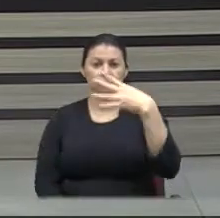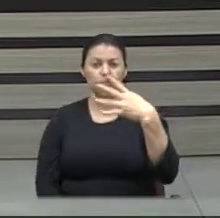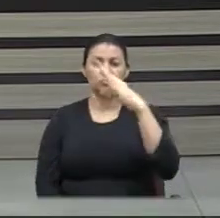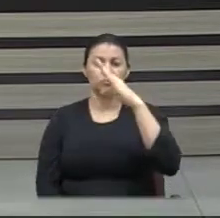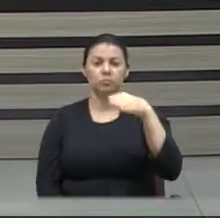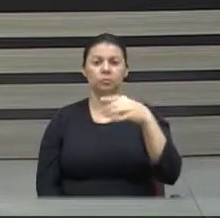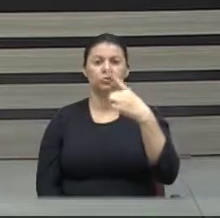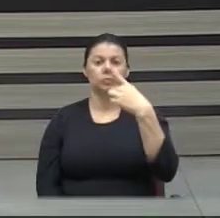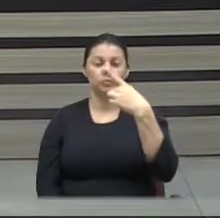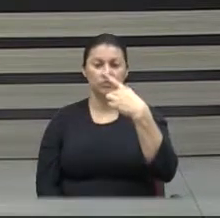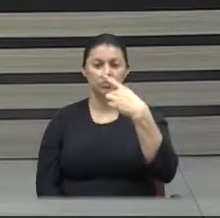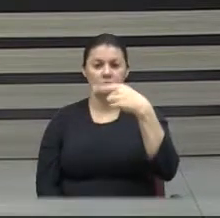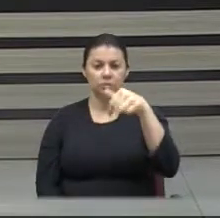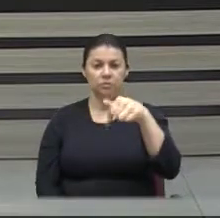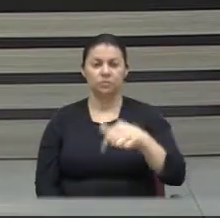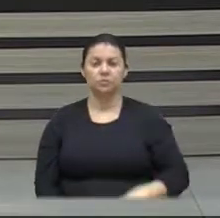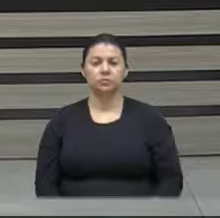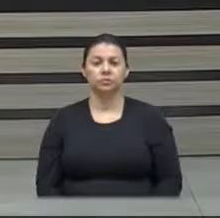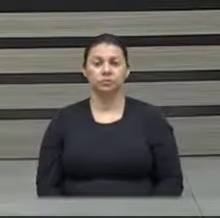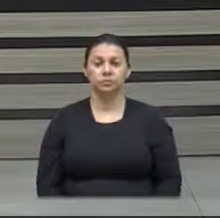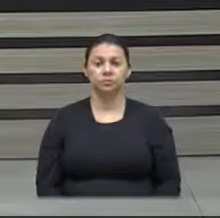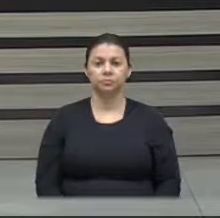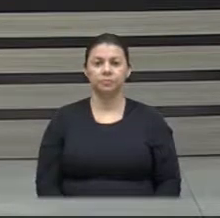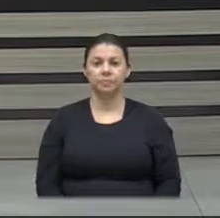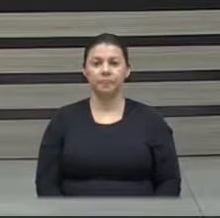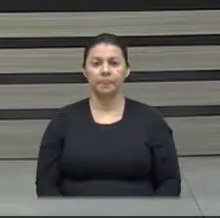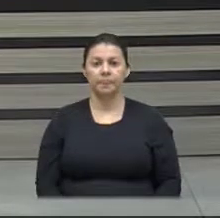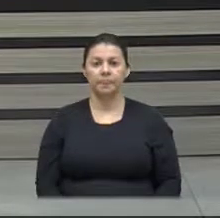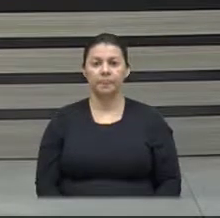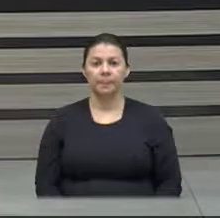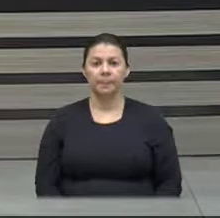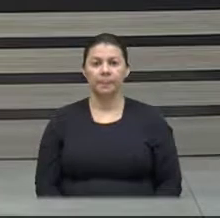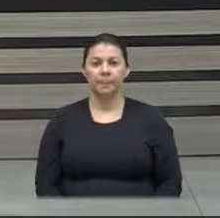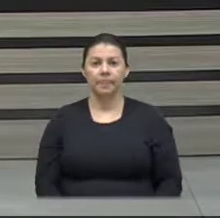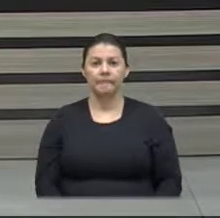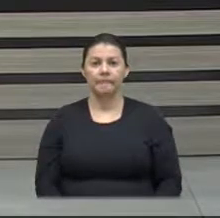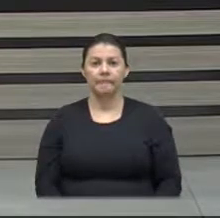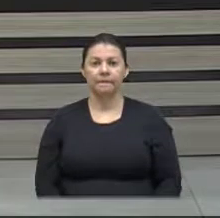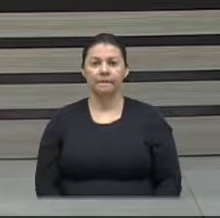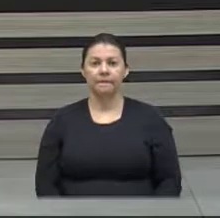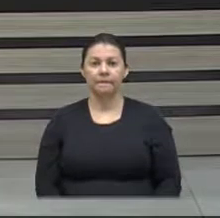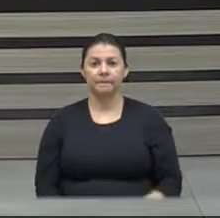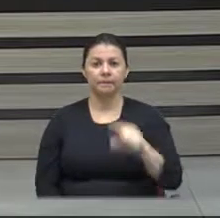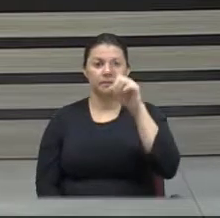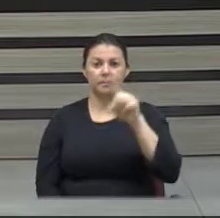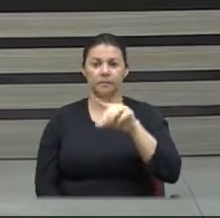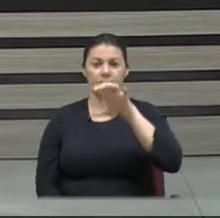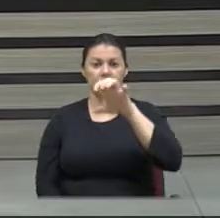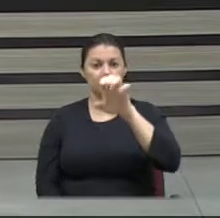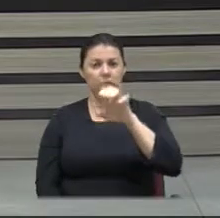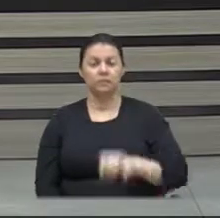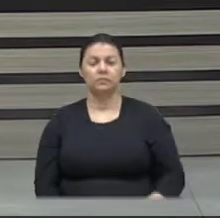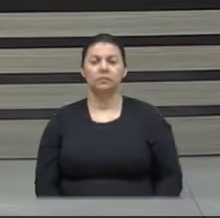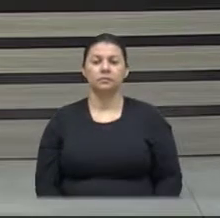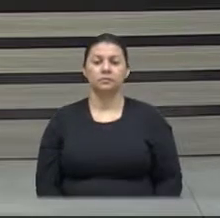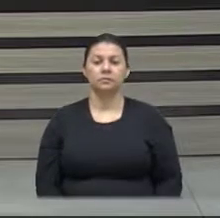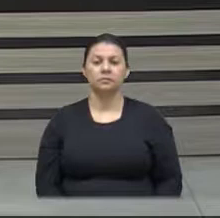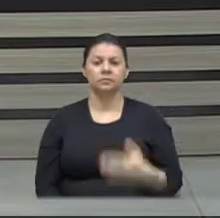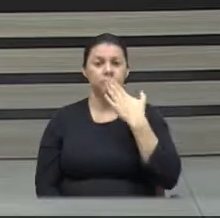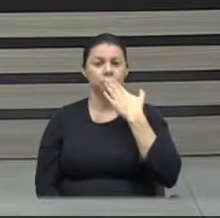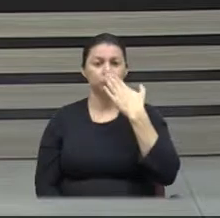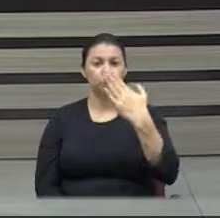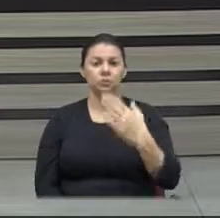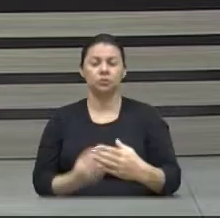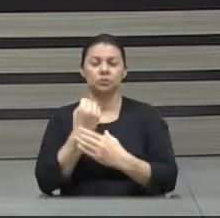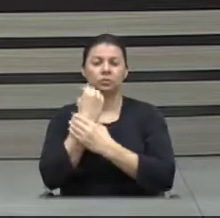2017 autoria que dispõe sobre a proteção e defesa dos usuários serviço público do município de limeira e